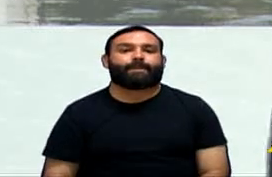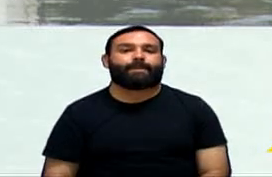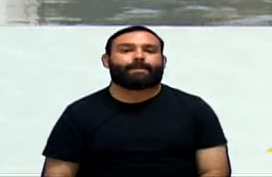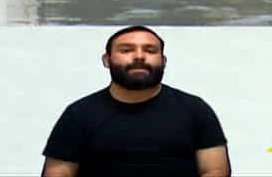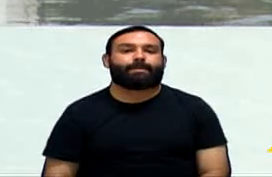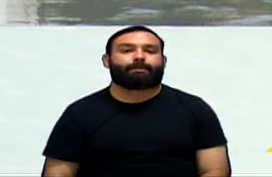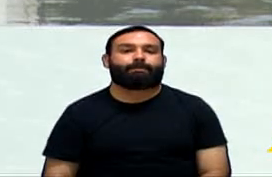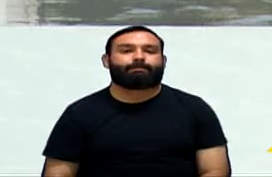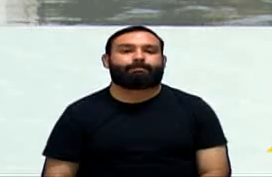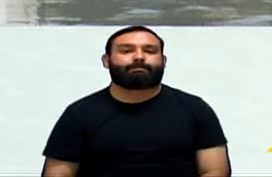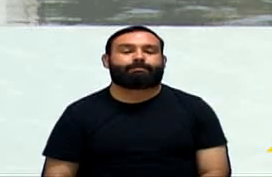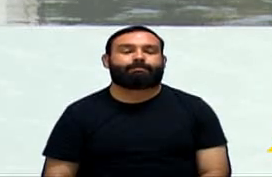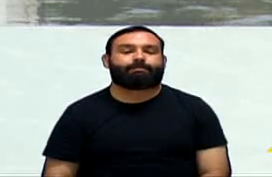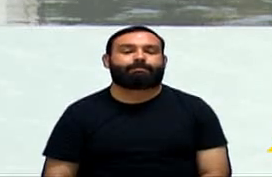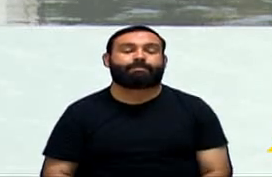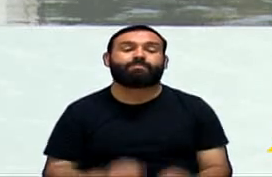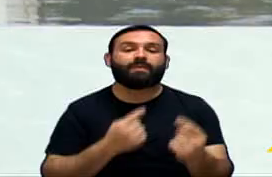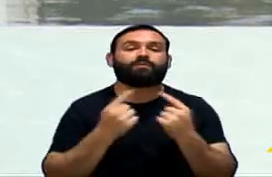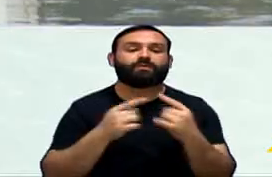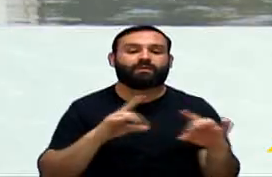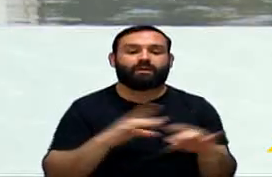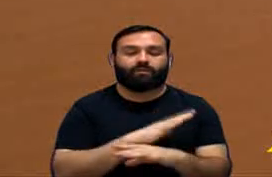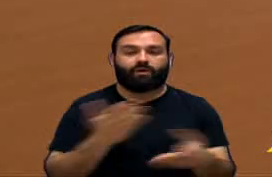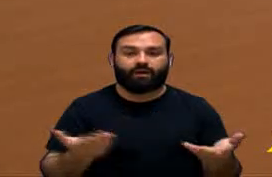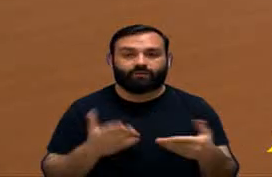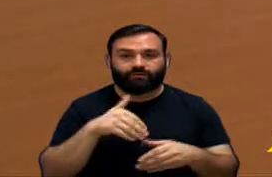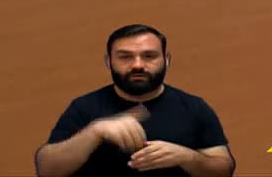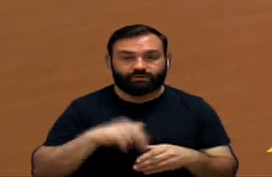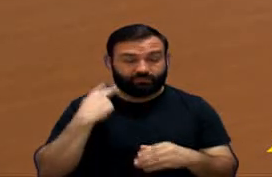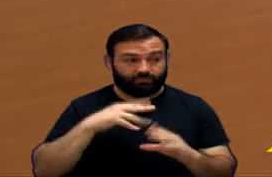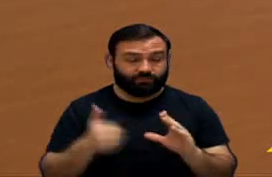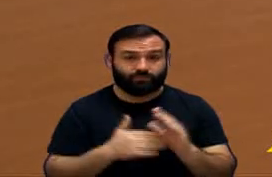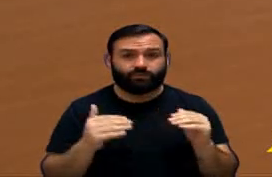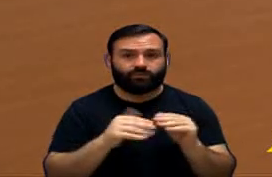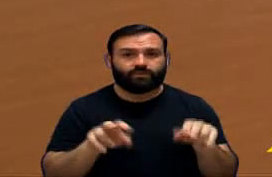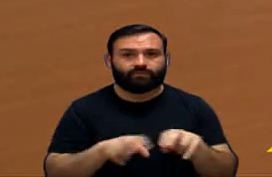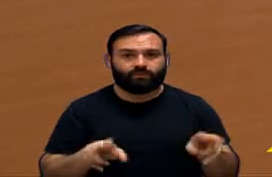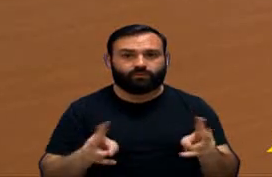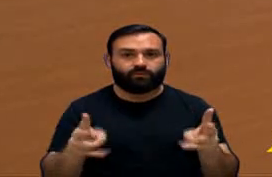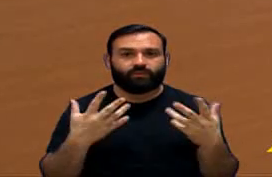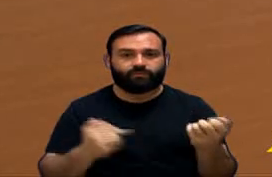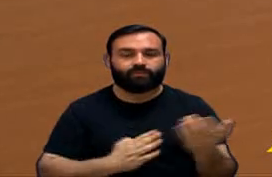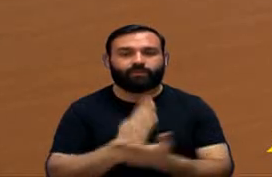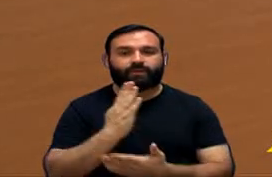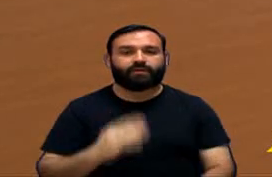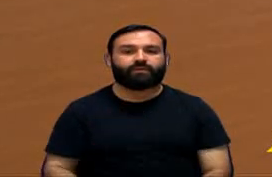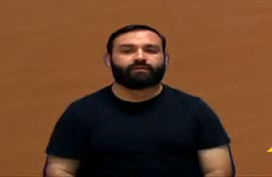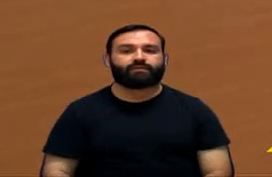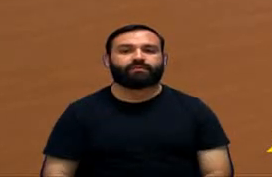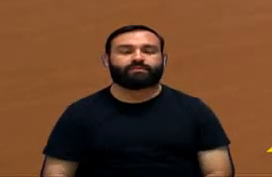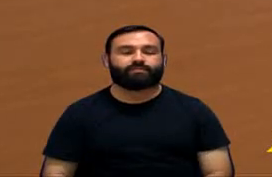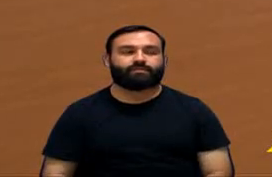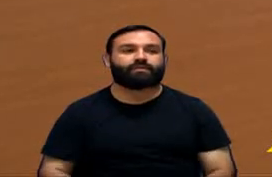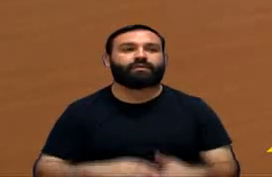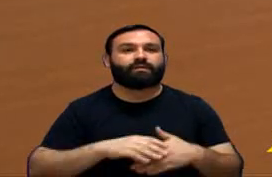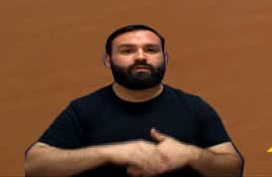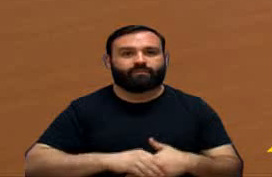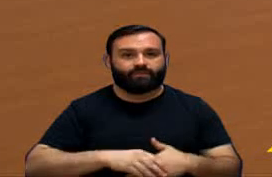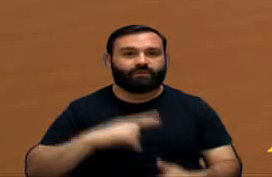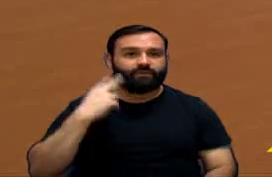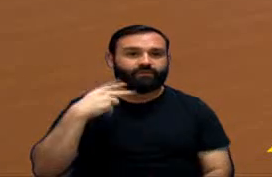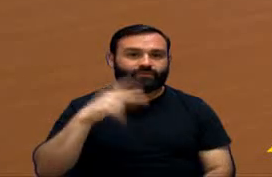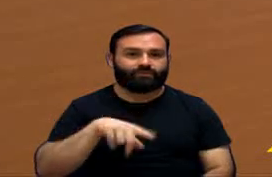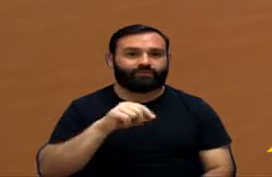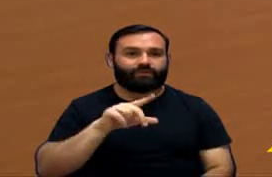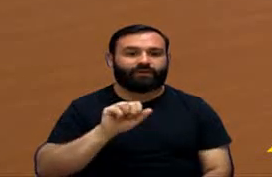votação É encerrada a discussão coloca em votação os vereadores concorda permane estão aprovado obrigado eu gostaria de cumprimentar o vereador